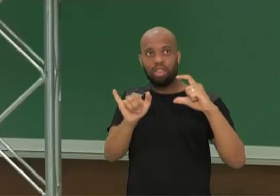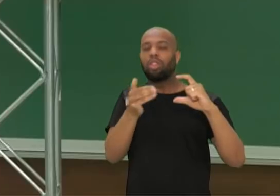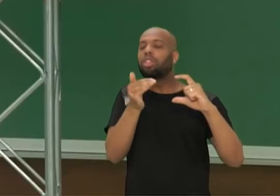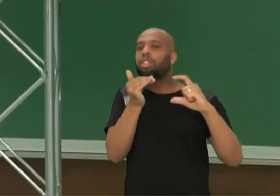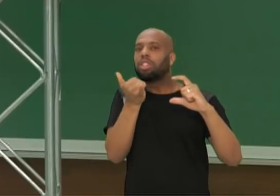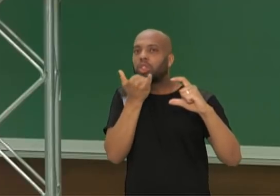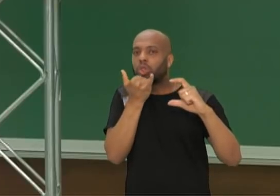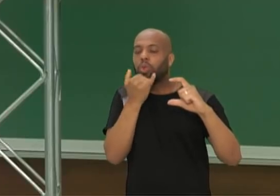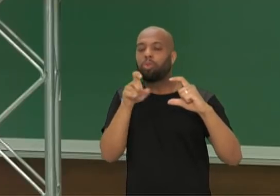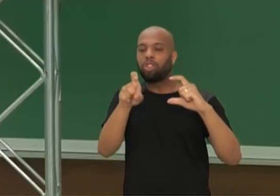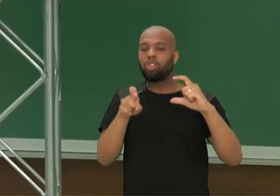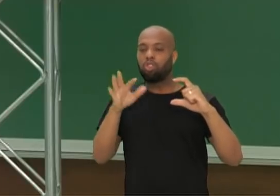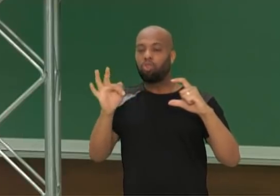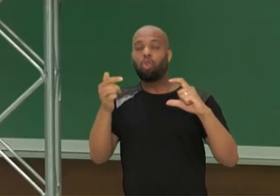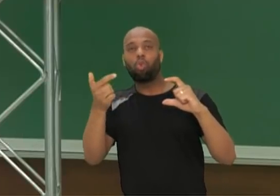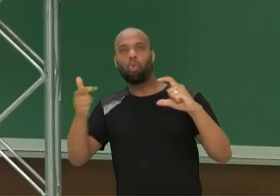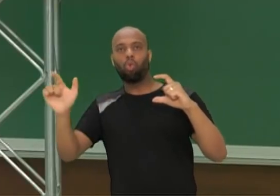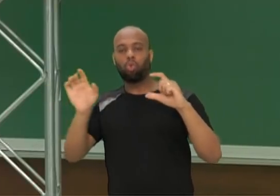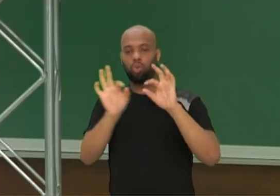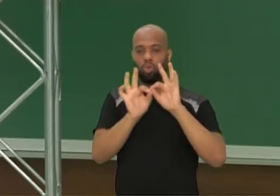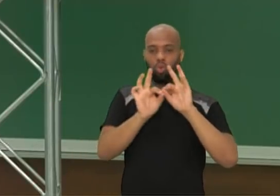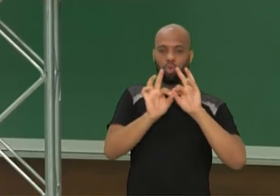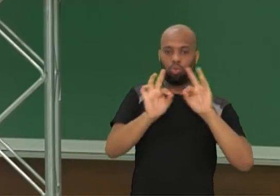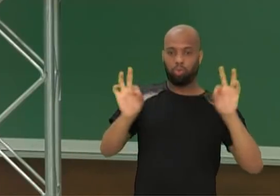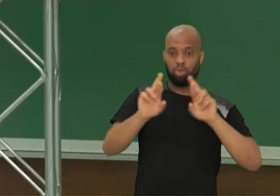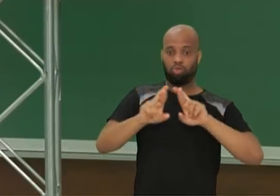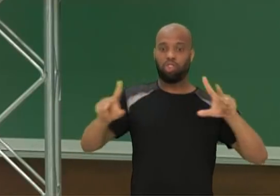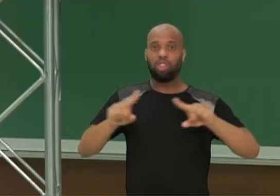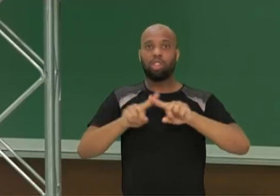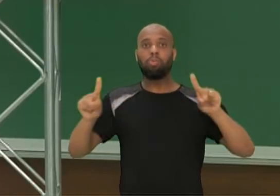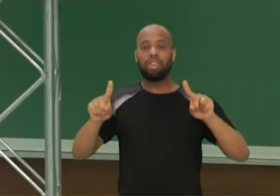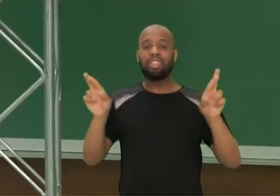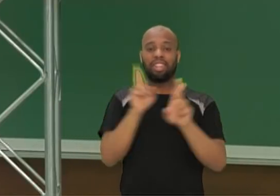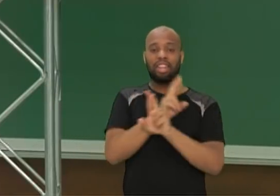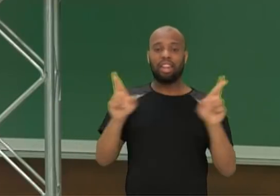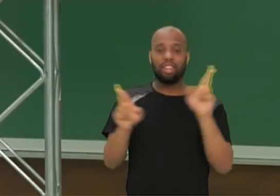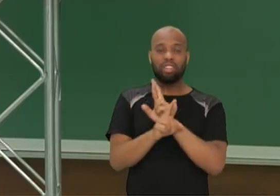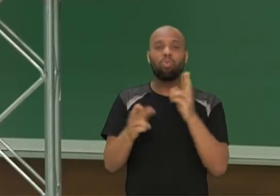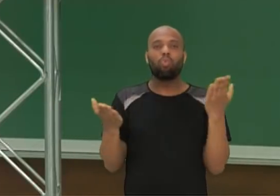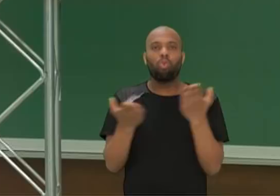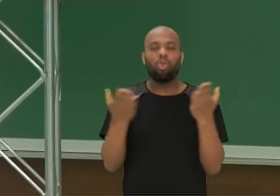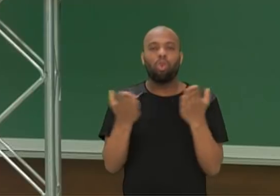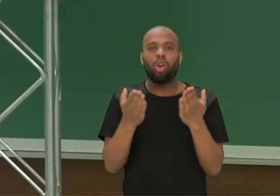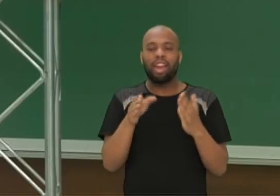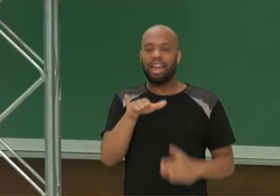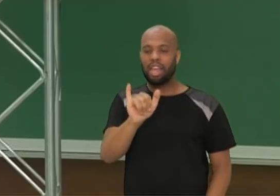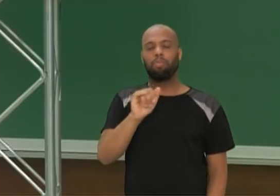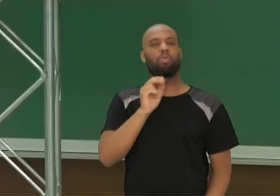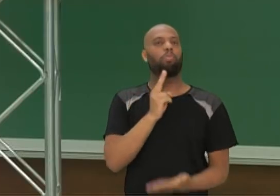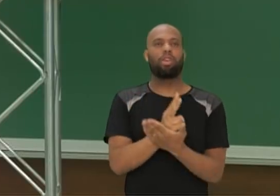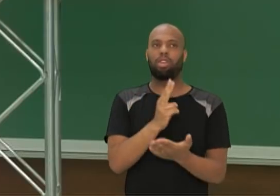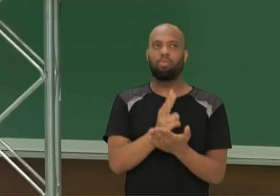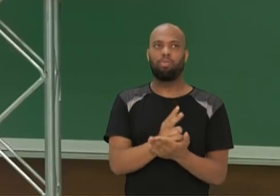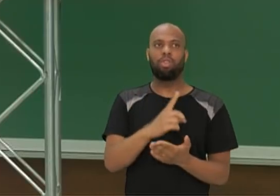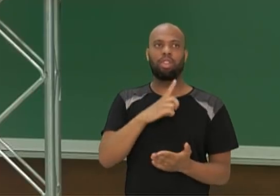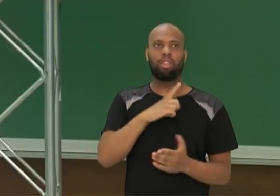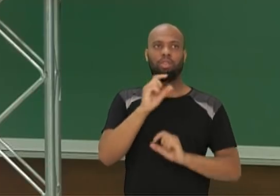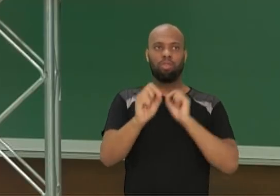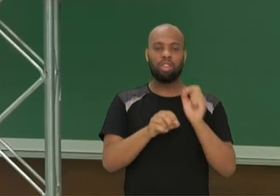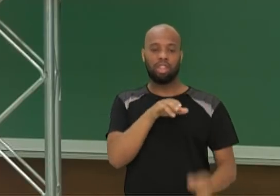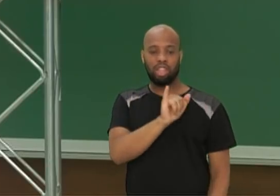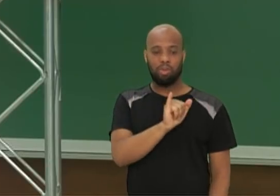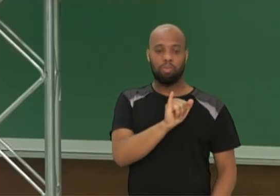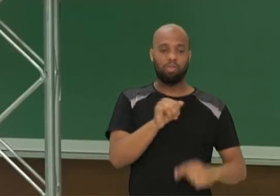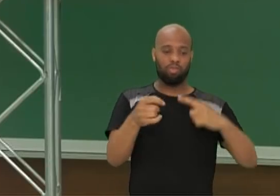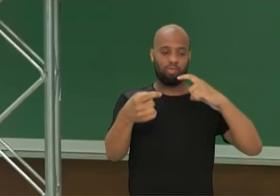O x do foco é outro, eles são distintos. Mas com relação ao y, eles têm os mesmos valores. Y do vértice